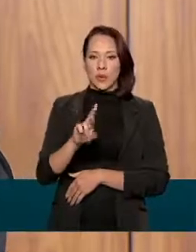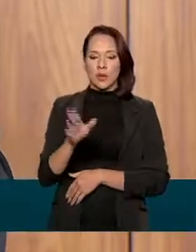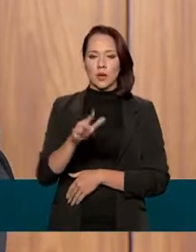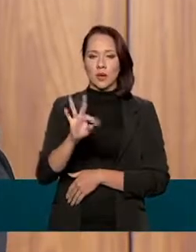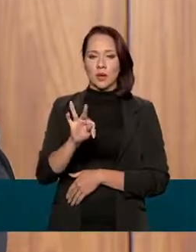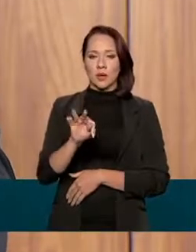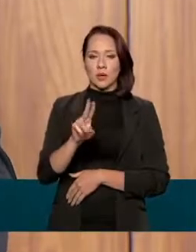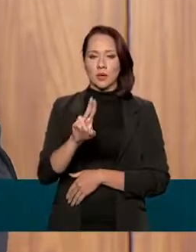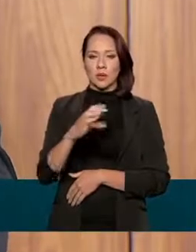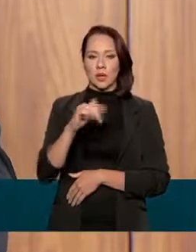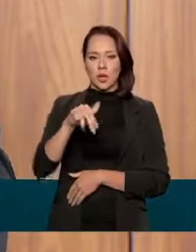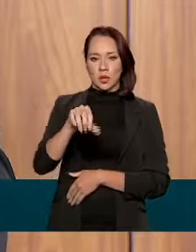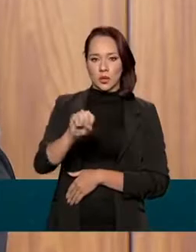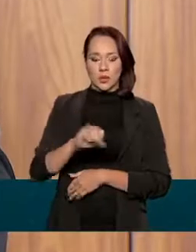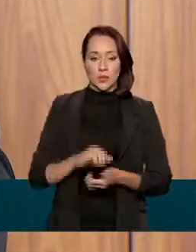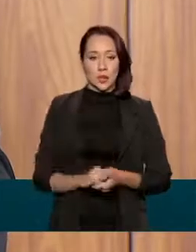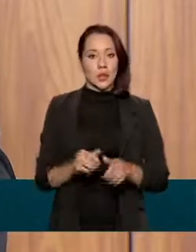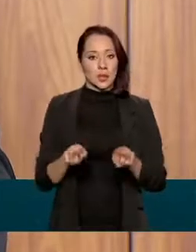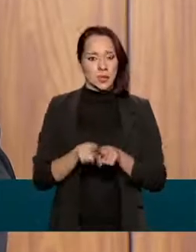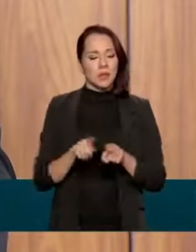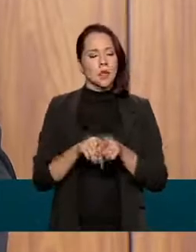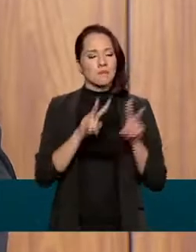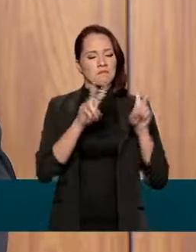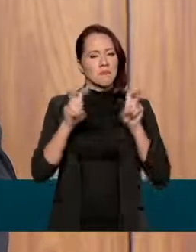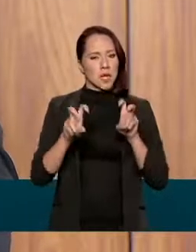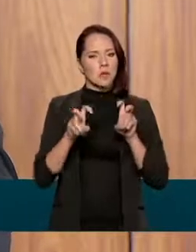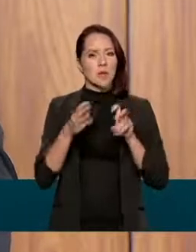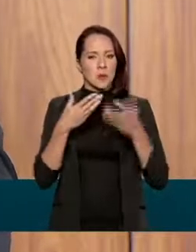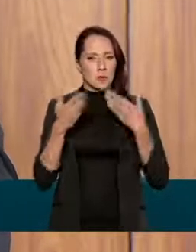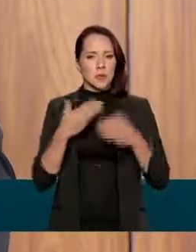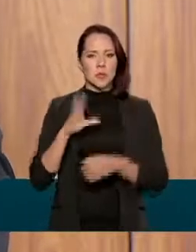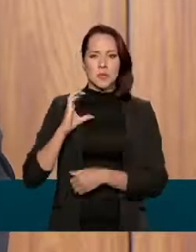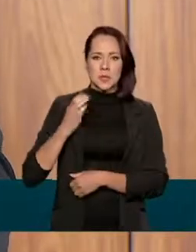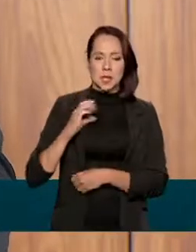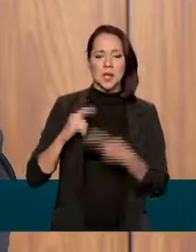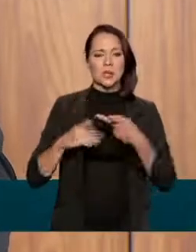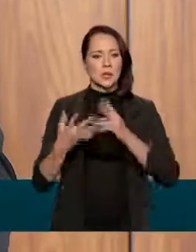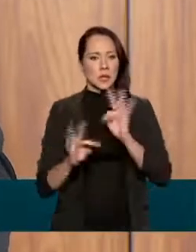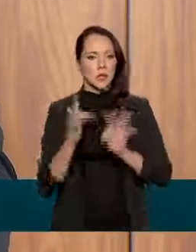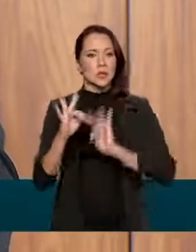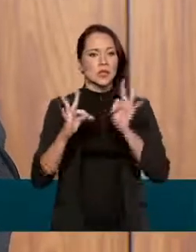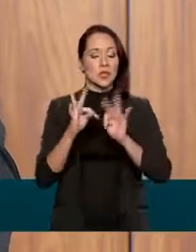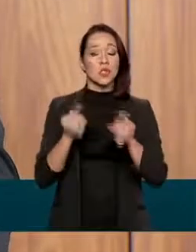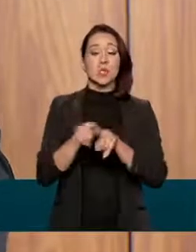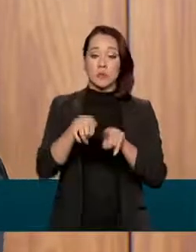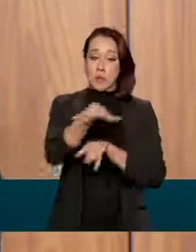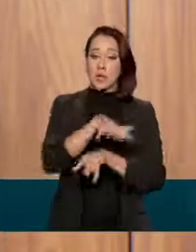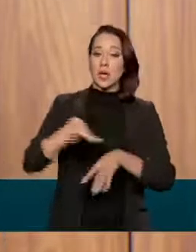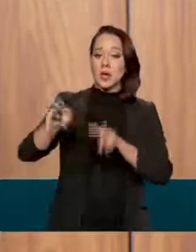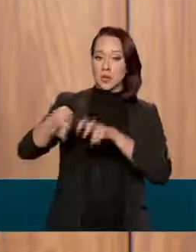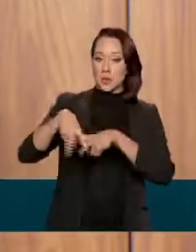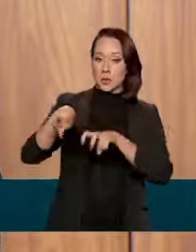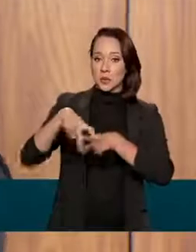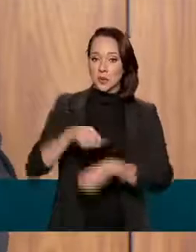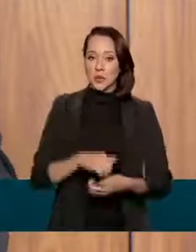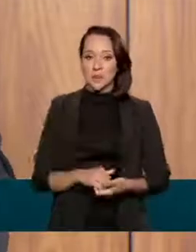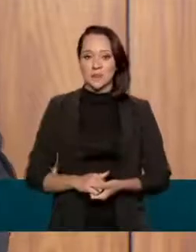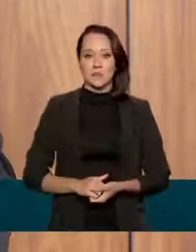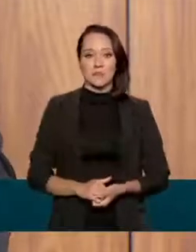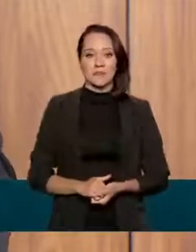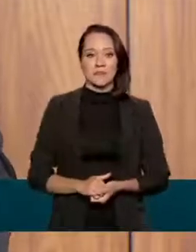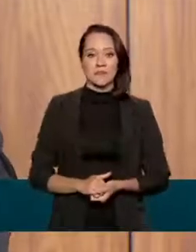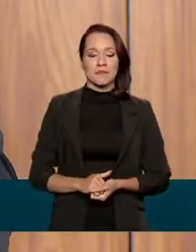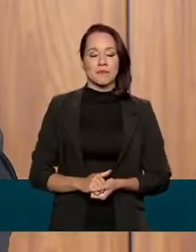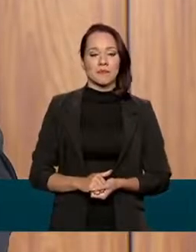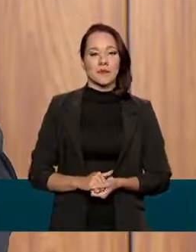Falamos também sobre Ciência Tecnologia e porque não dizer também da agricultura a